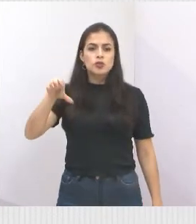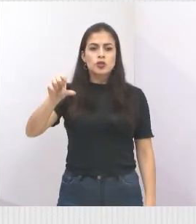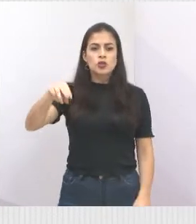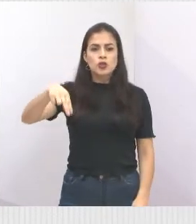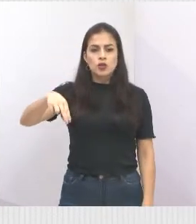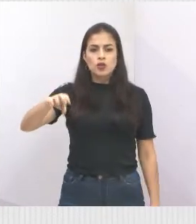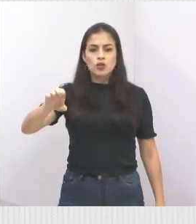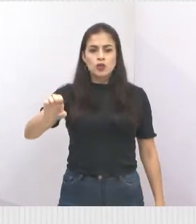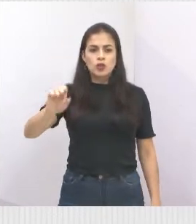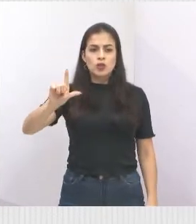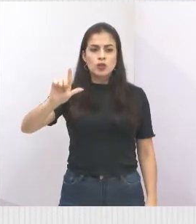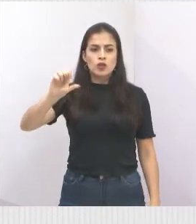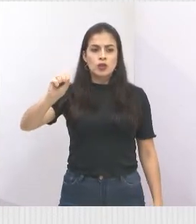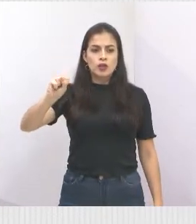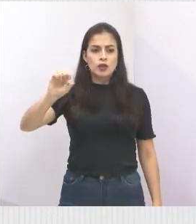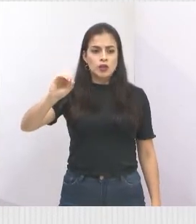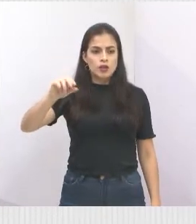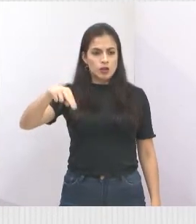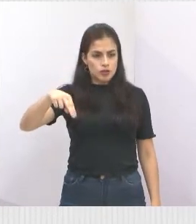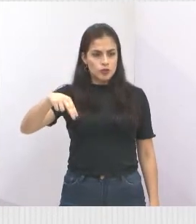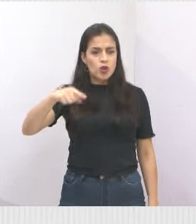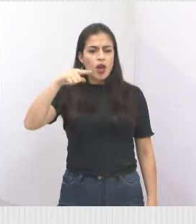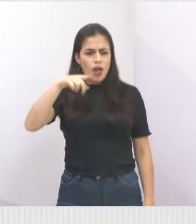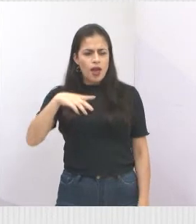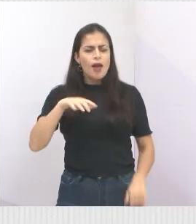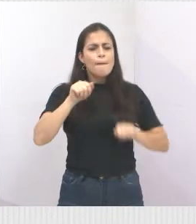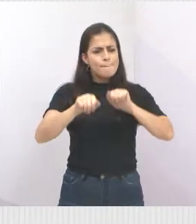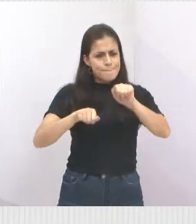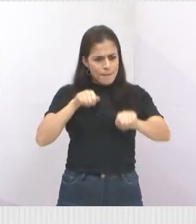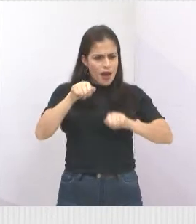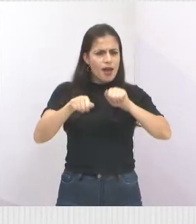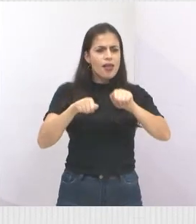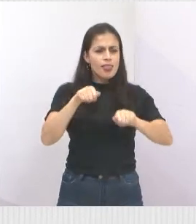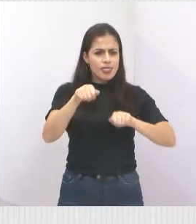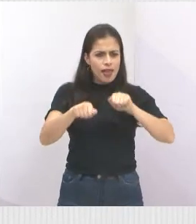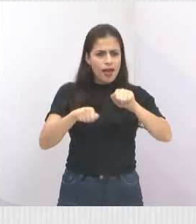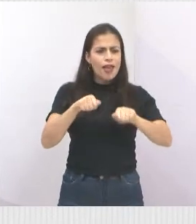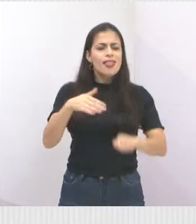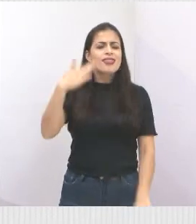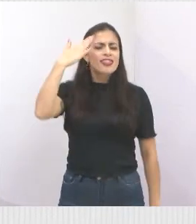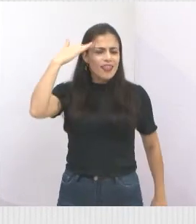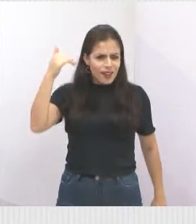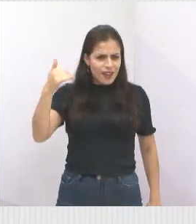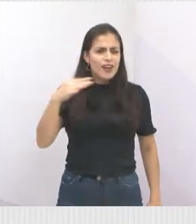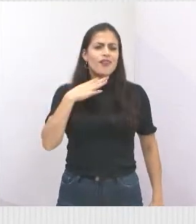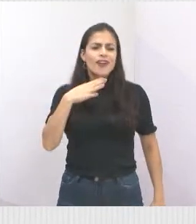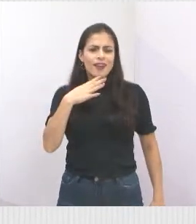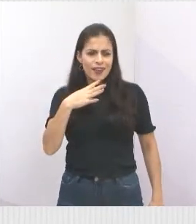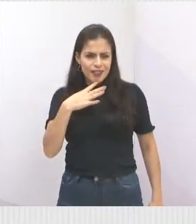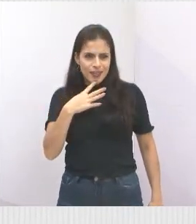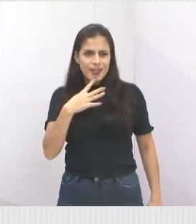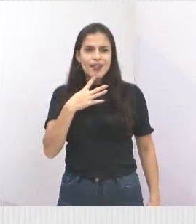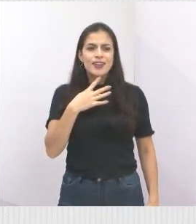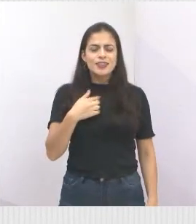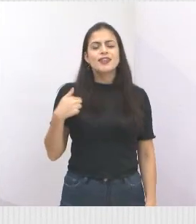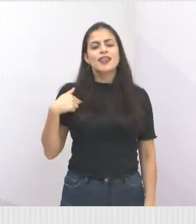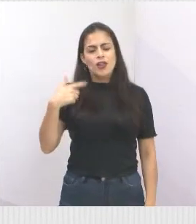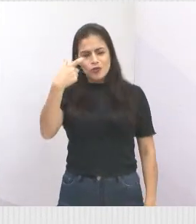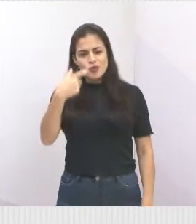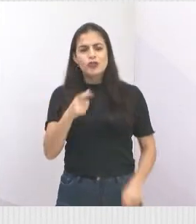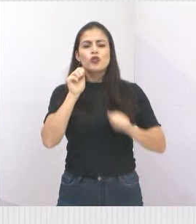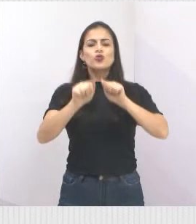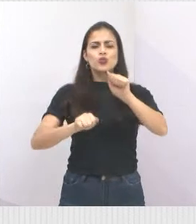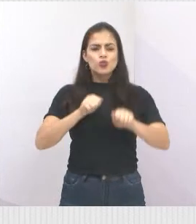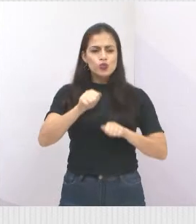seu Nelson tenha do pedal eu que sou ciclista aí todo final de semana tô pedalando aí com os grupos de pedais aqui da